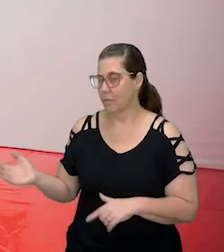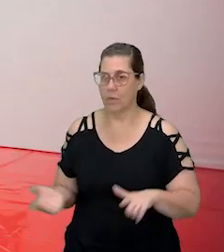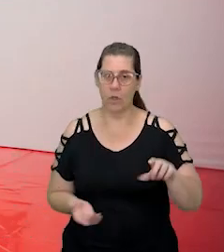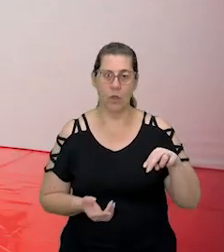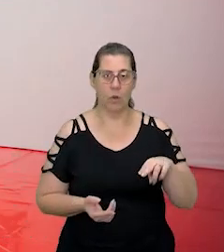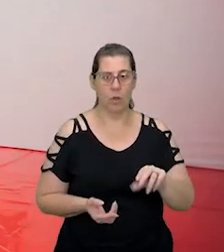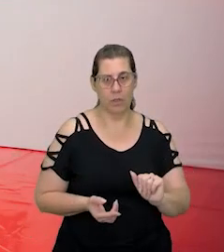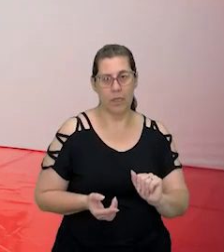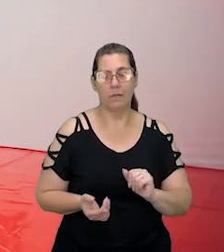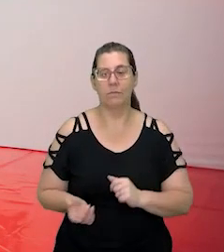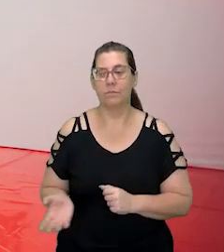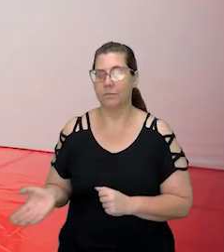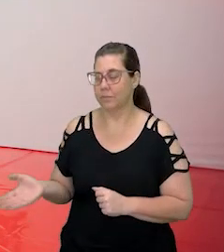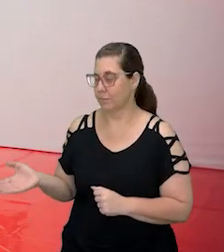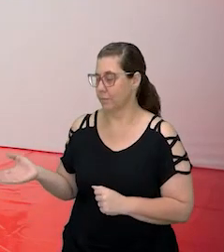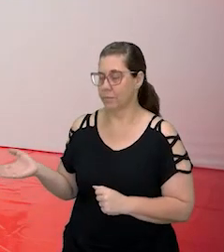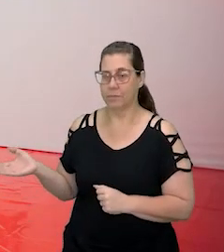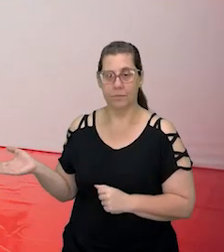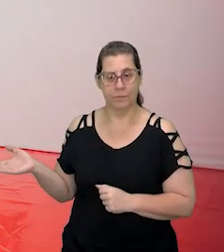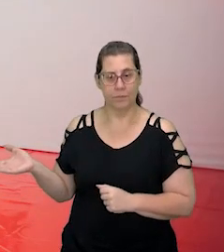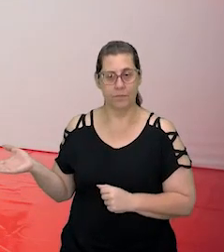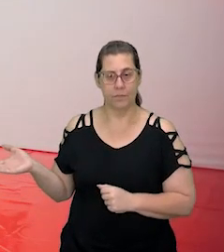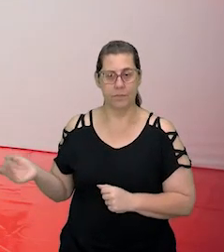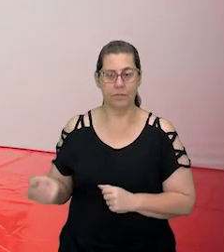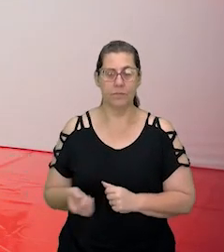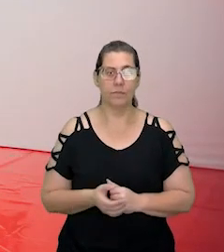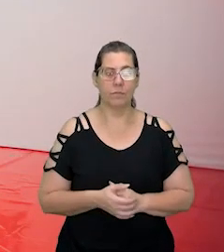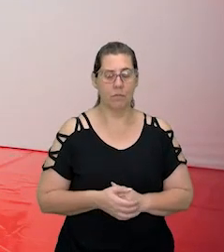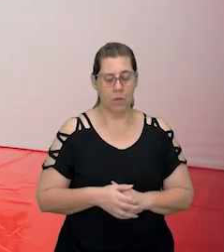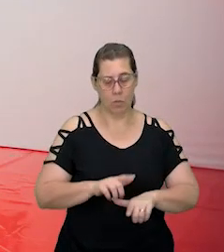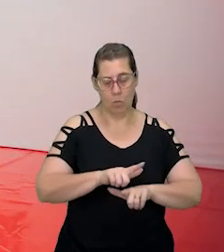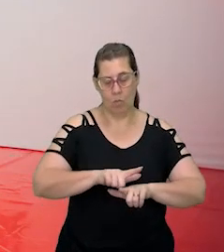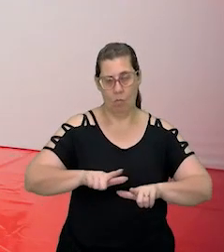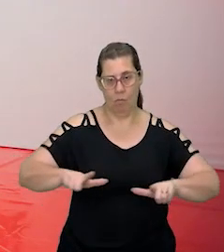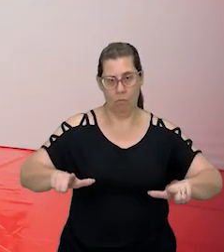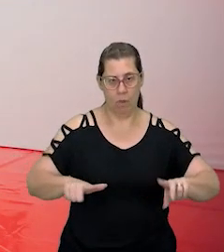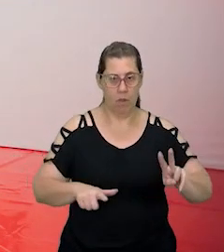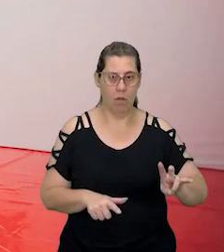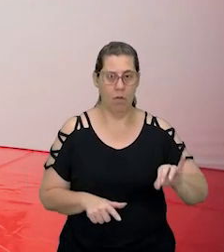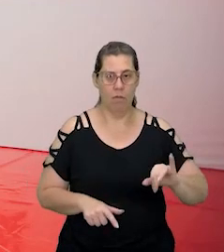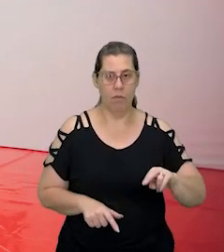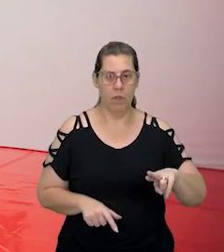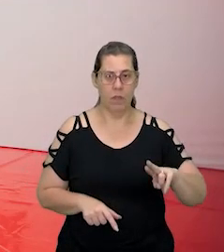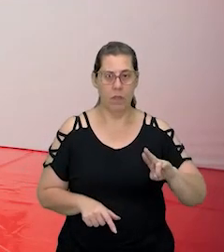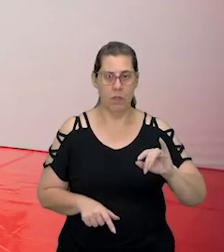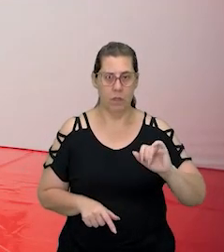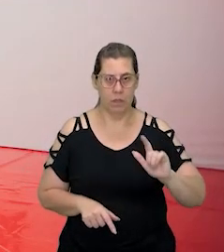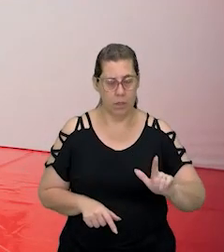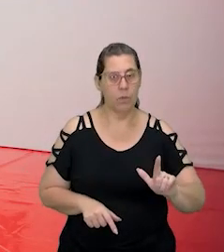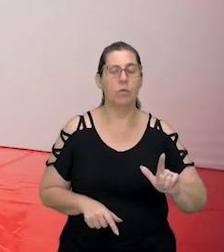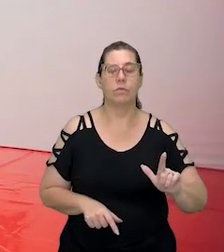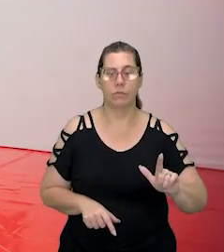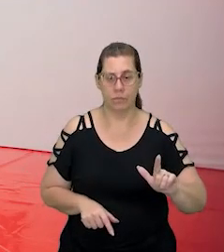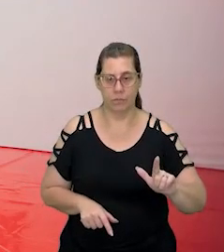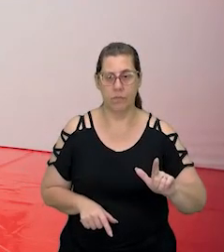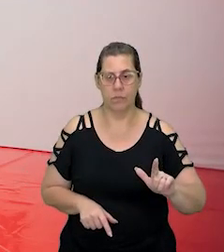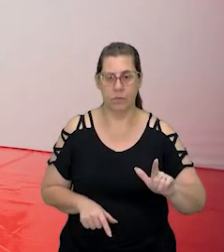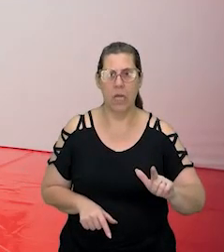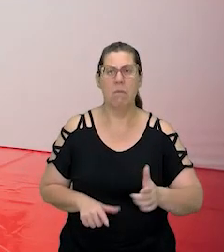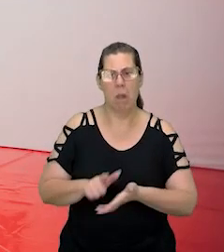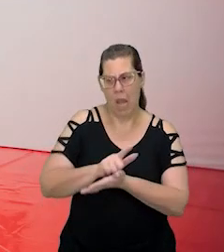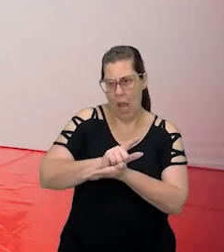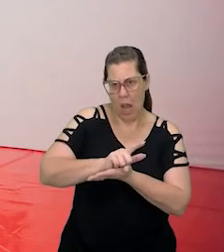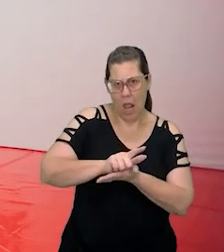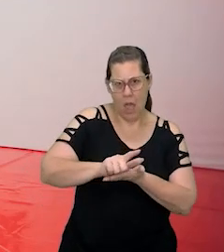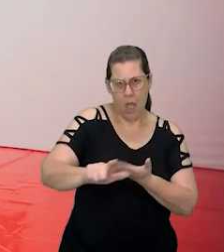né? De lona, né? É, eles colocam uma lona, né? Um vinil, na certo. Verdade, o nome correto hoje se fala um vinil. Aham. Né? Então ele é bem higiênico,